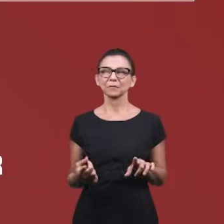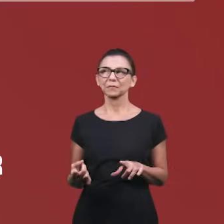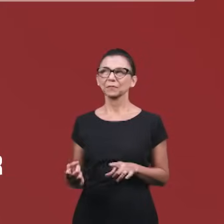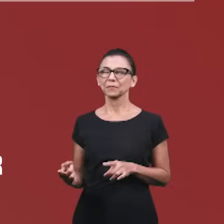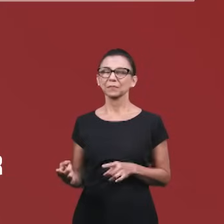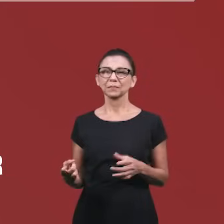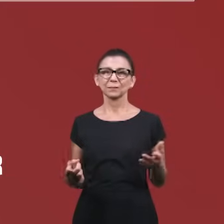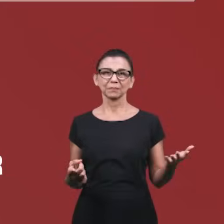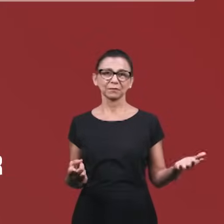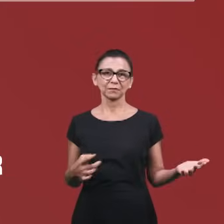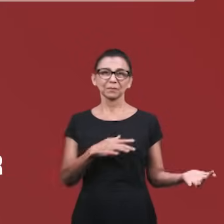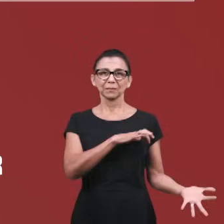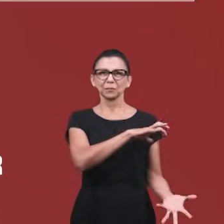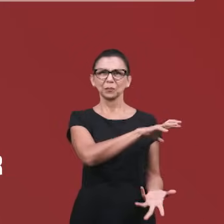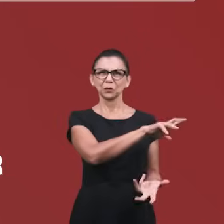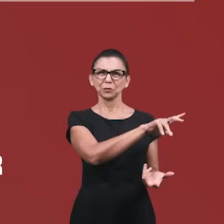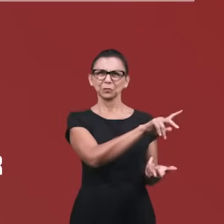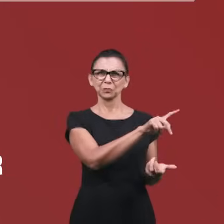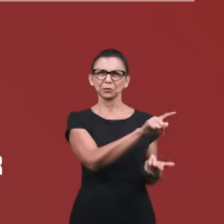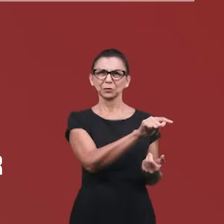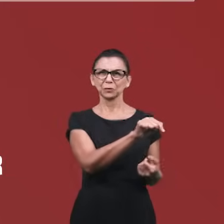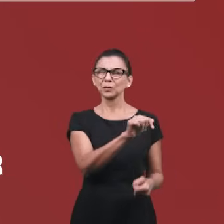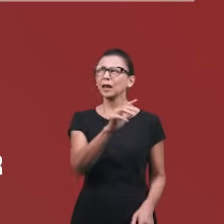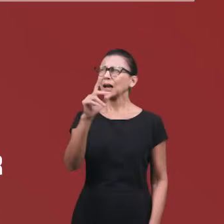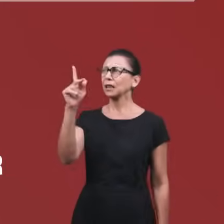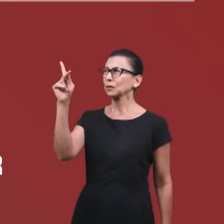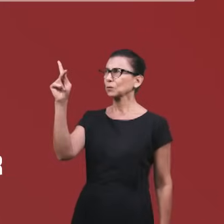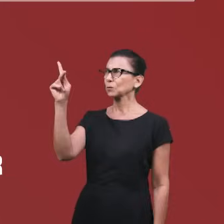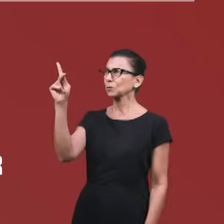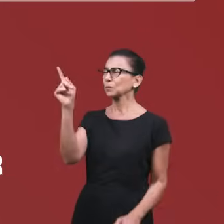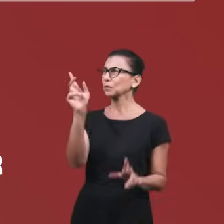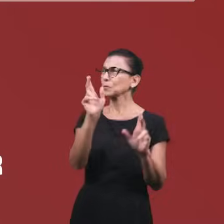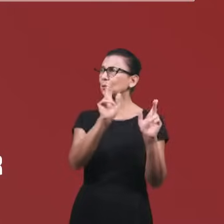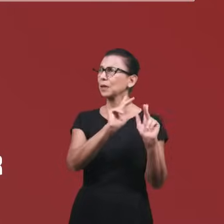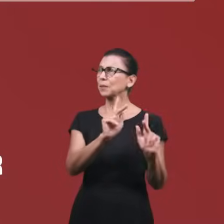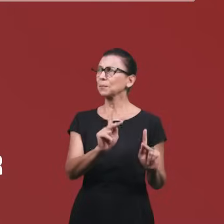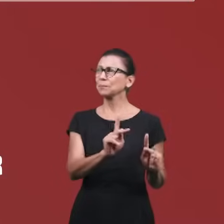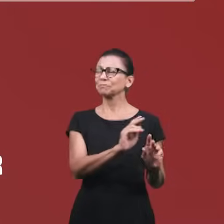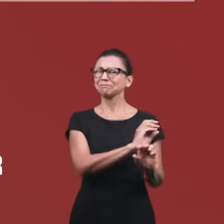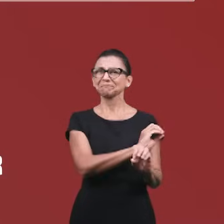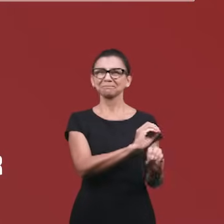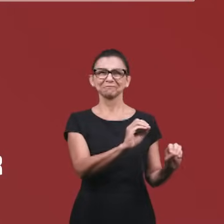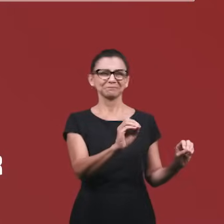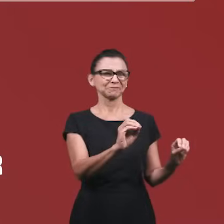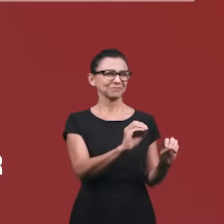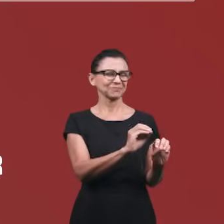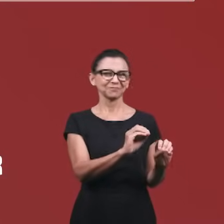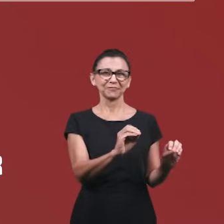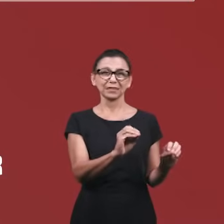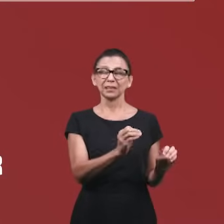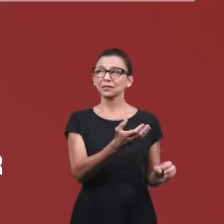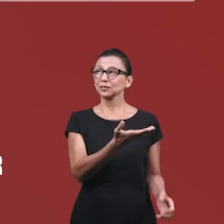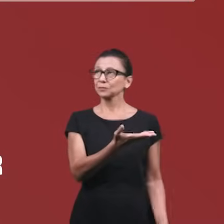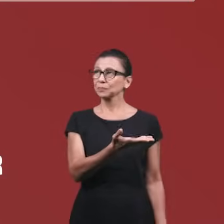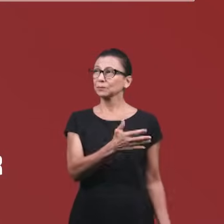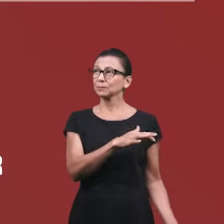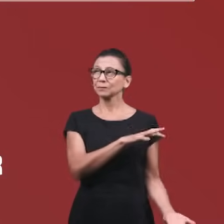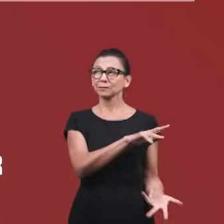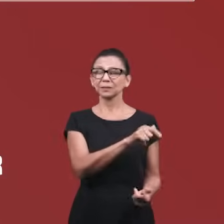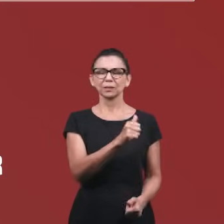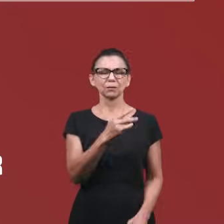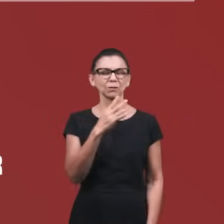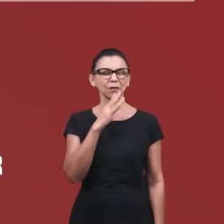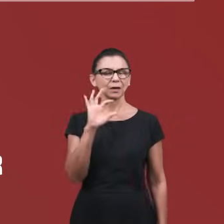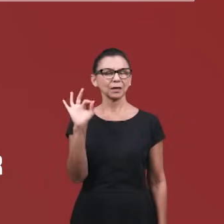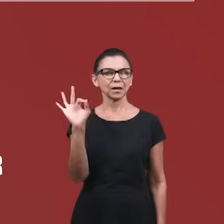este mundo não ten a sua paz este mundo